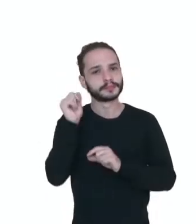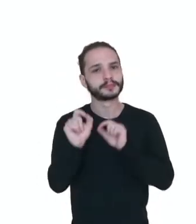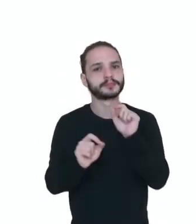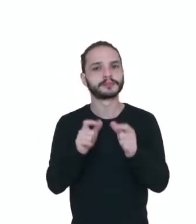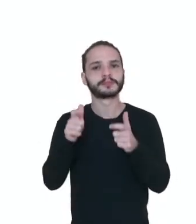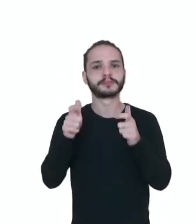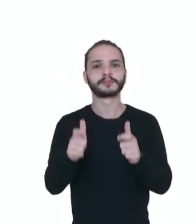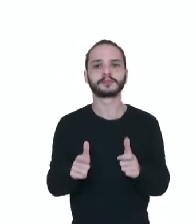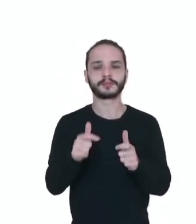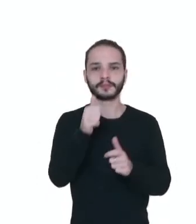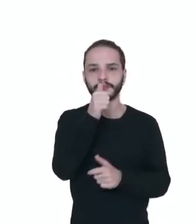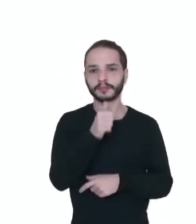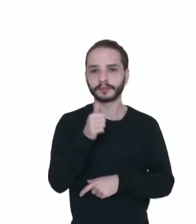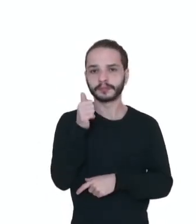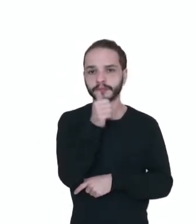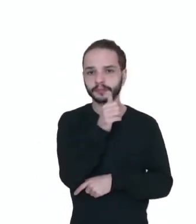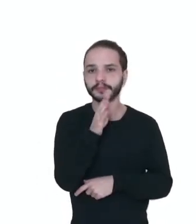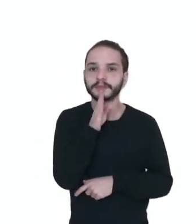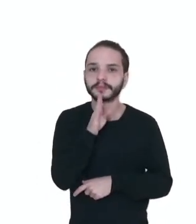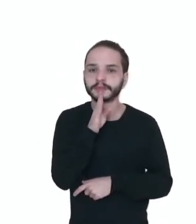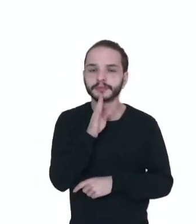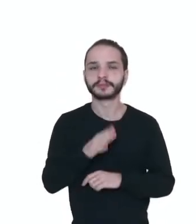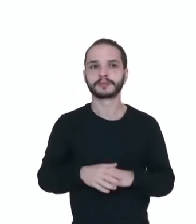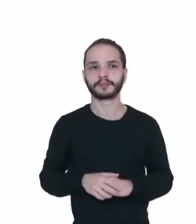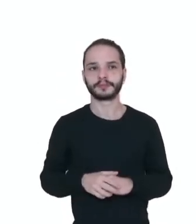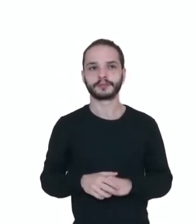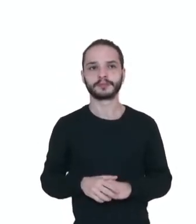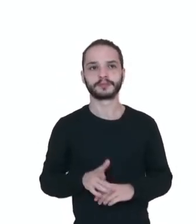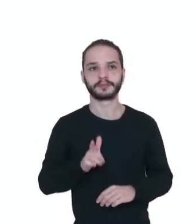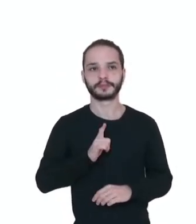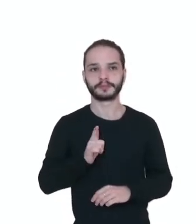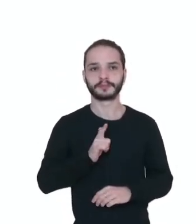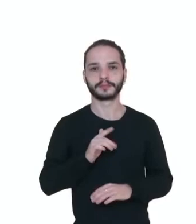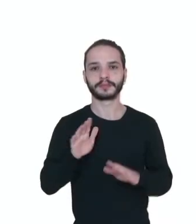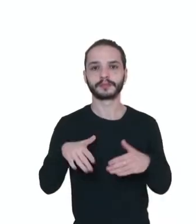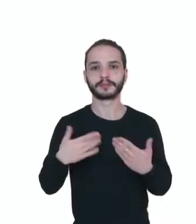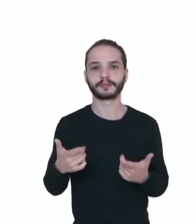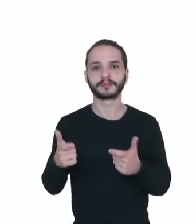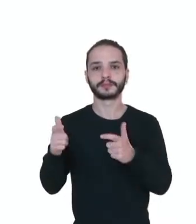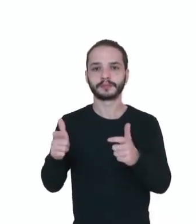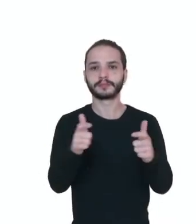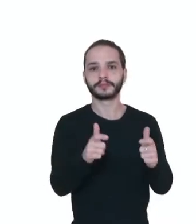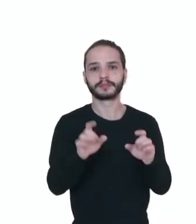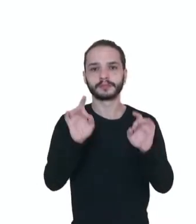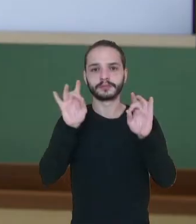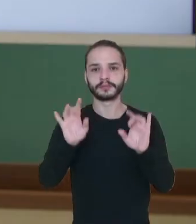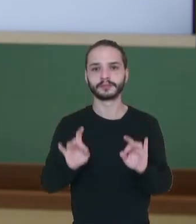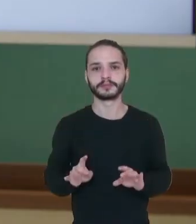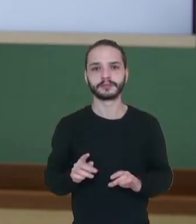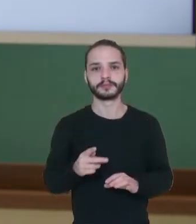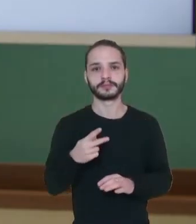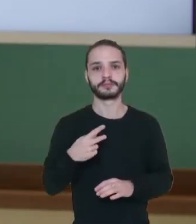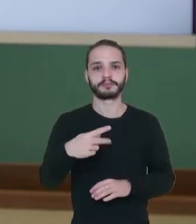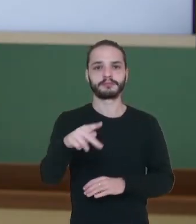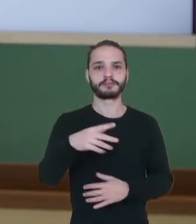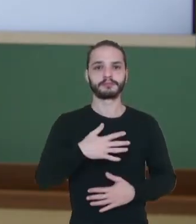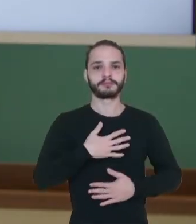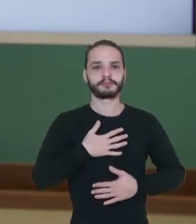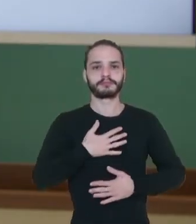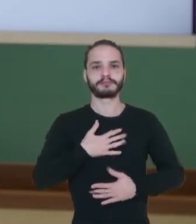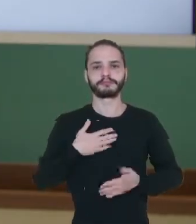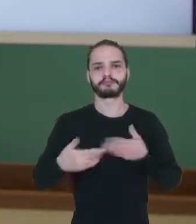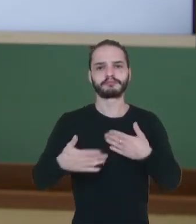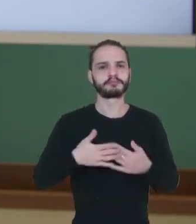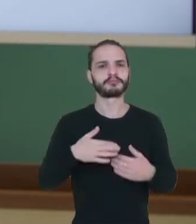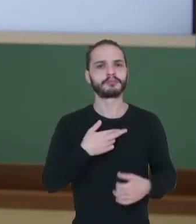sagrados? Conhece algum? E você tem algum lugar considerado especial, aquele que lhe é sagrado, independente